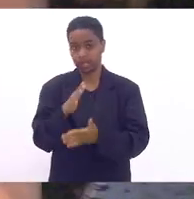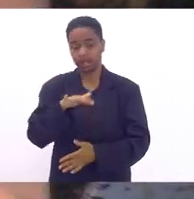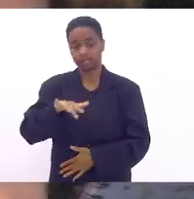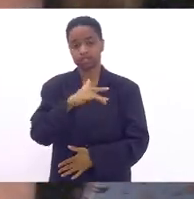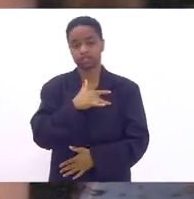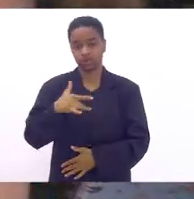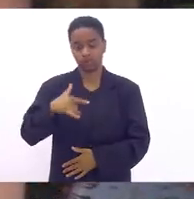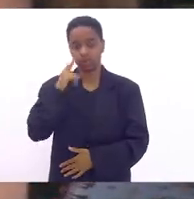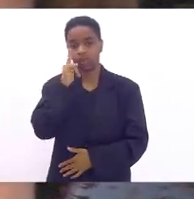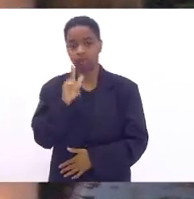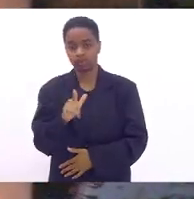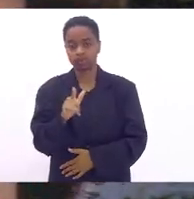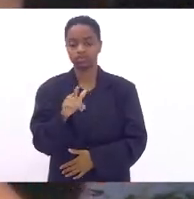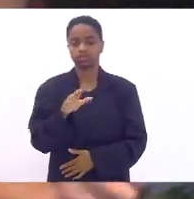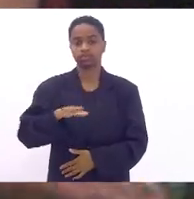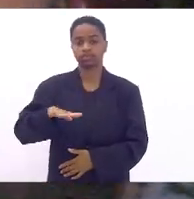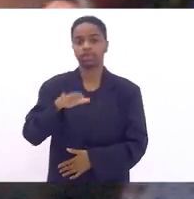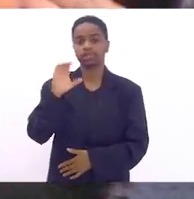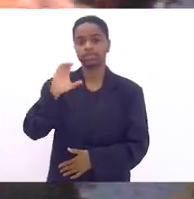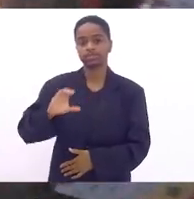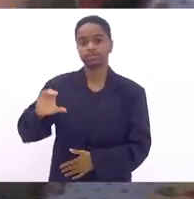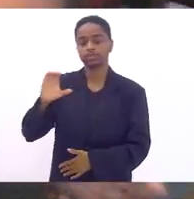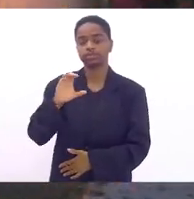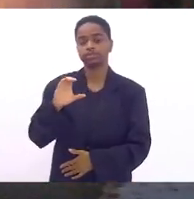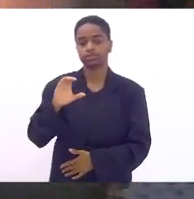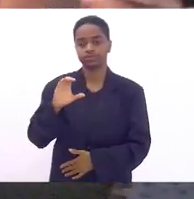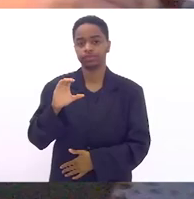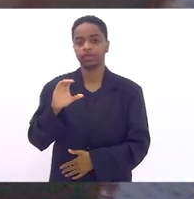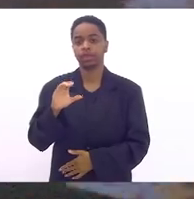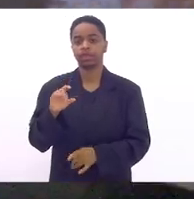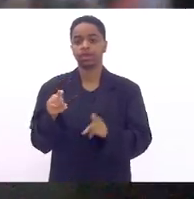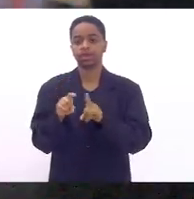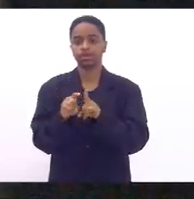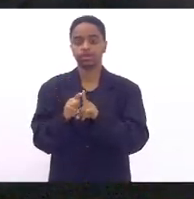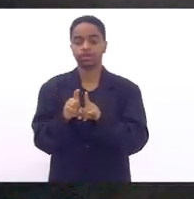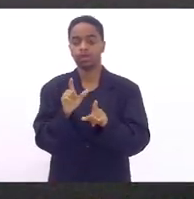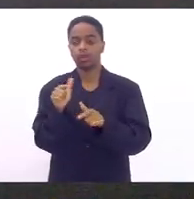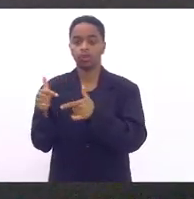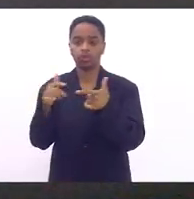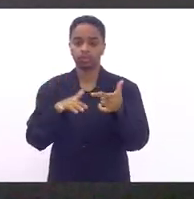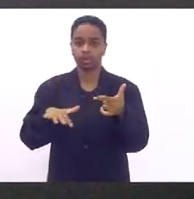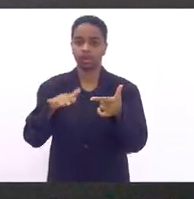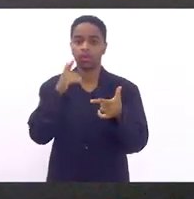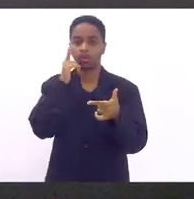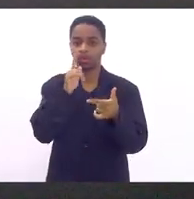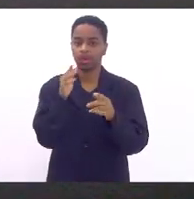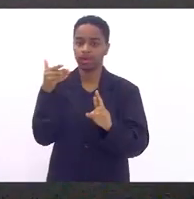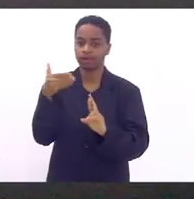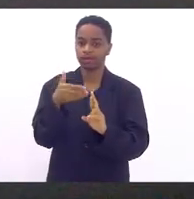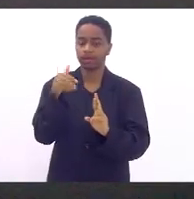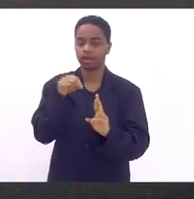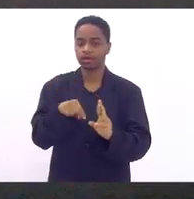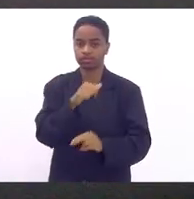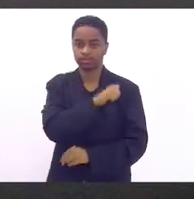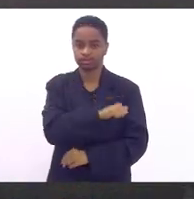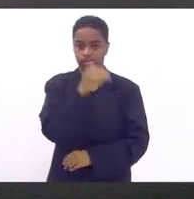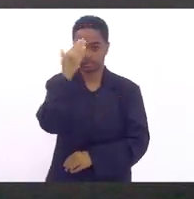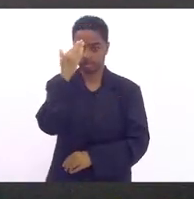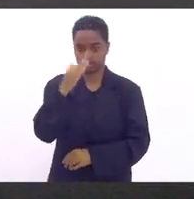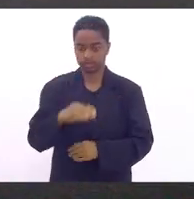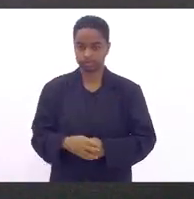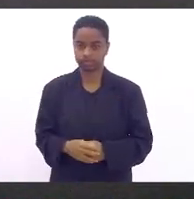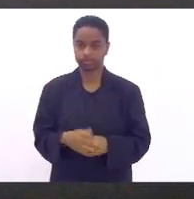instalada tanto na área científica quanto na área de produção pode ser um Excel referência da para o estado do Rio de Janeiro